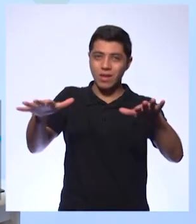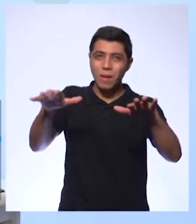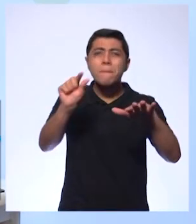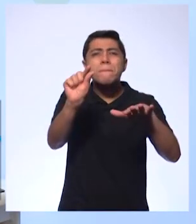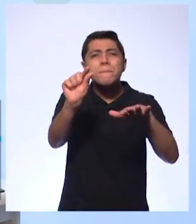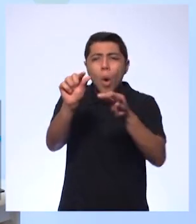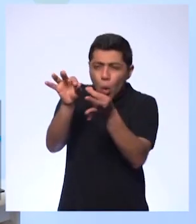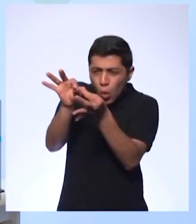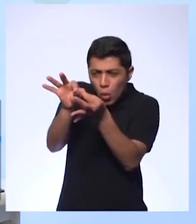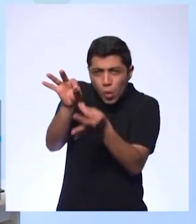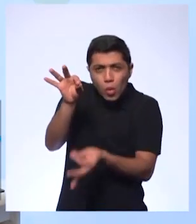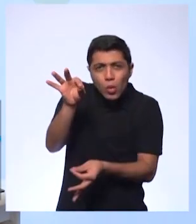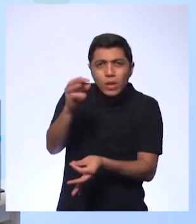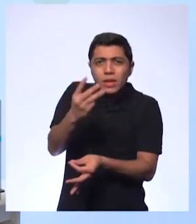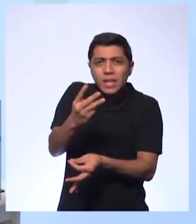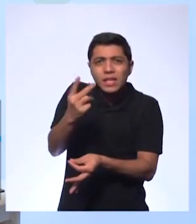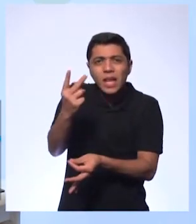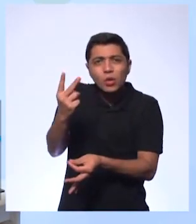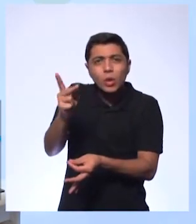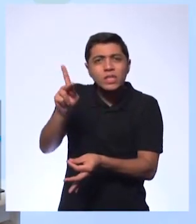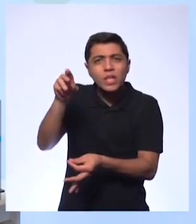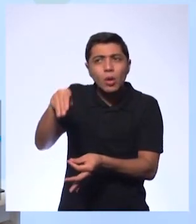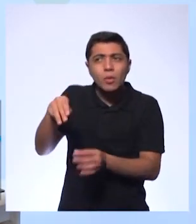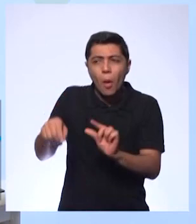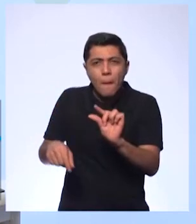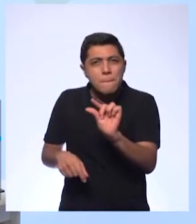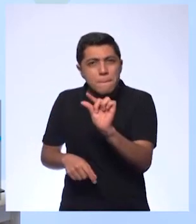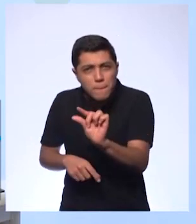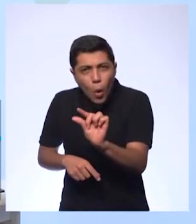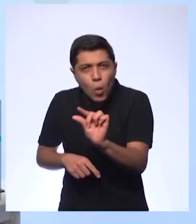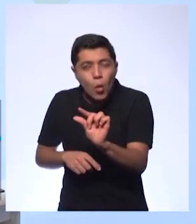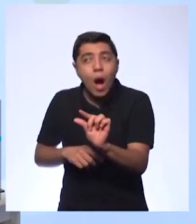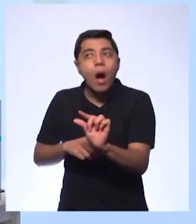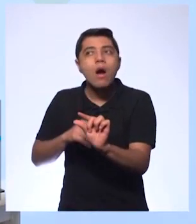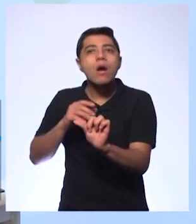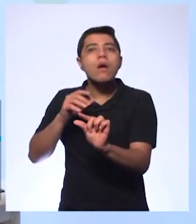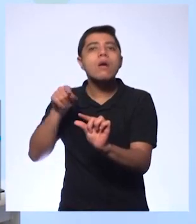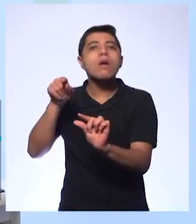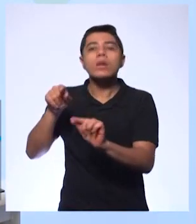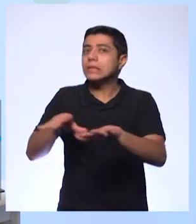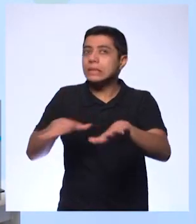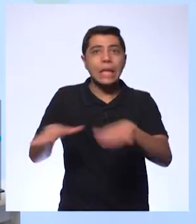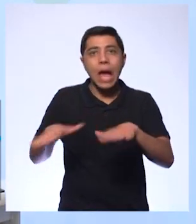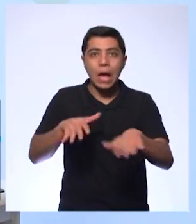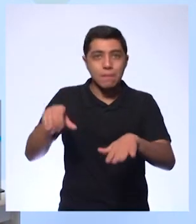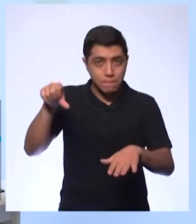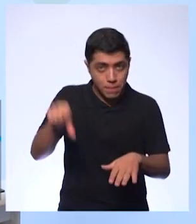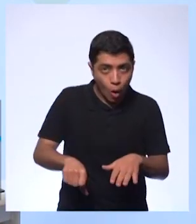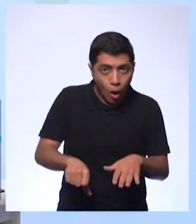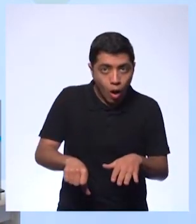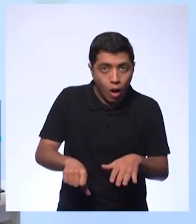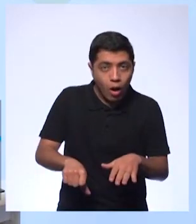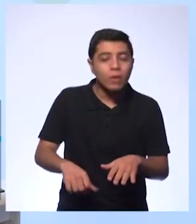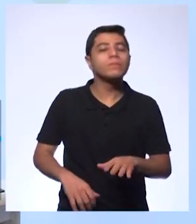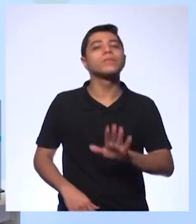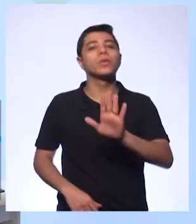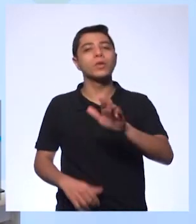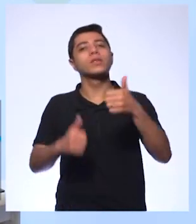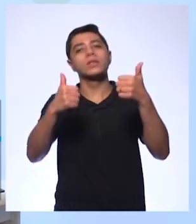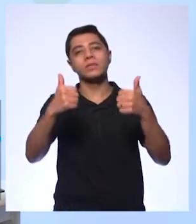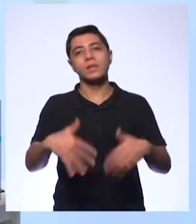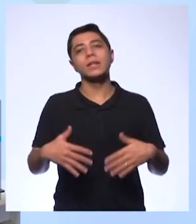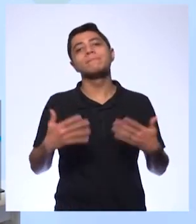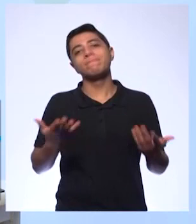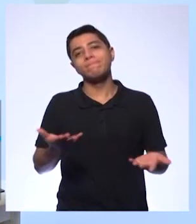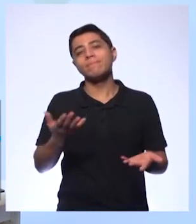boa pergunta essa, Luiz. Na realidade, ele é próximo, 30 quilômetros na extensão da Terra é nada, tanto de distância como de